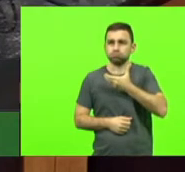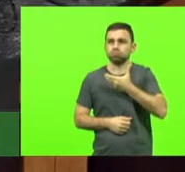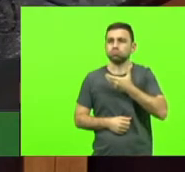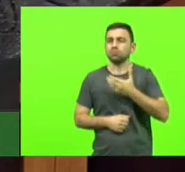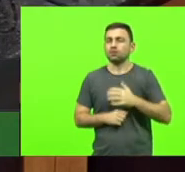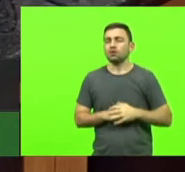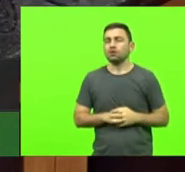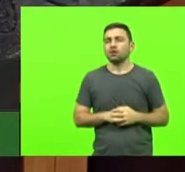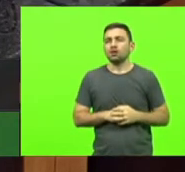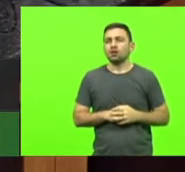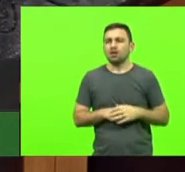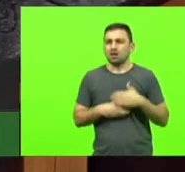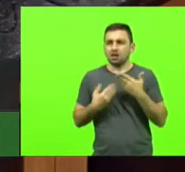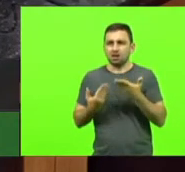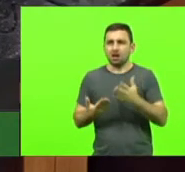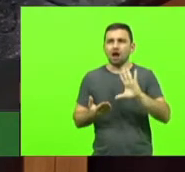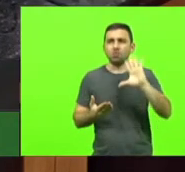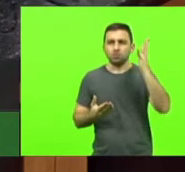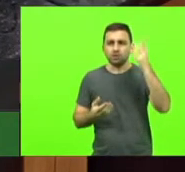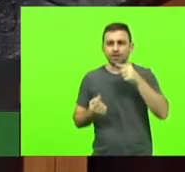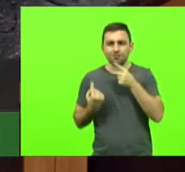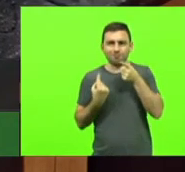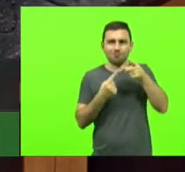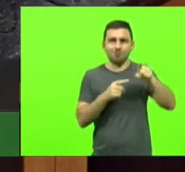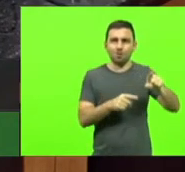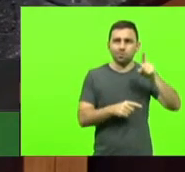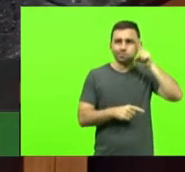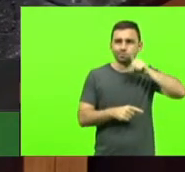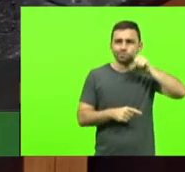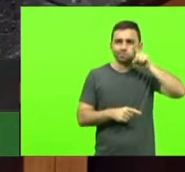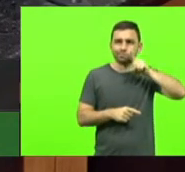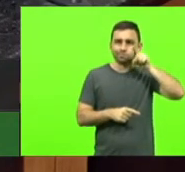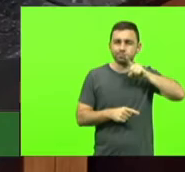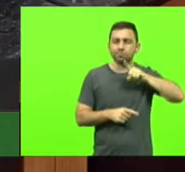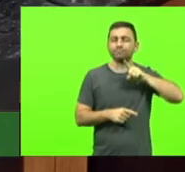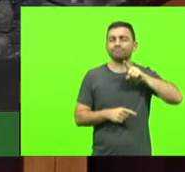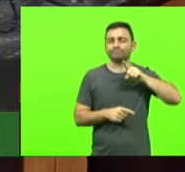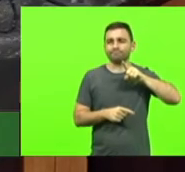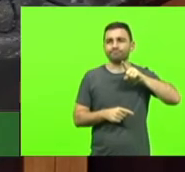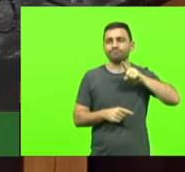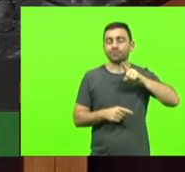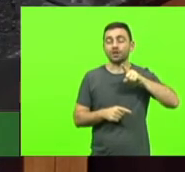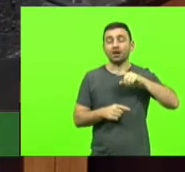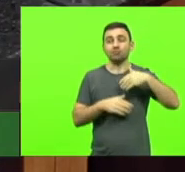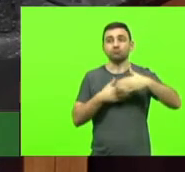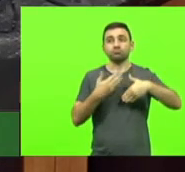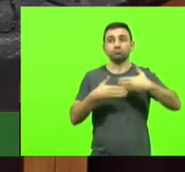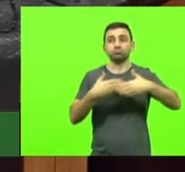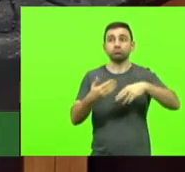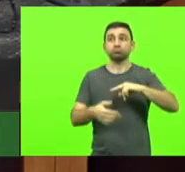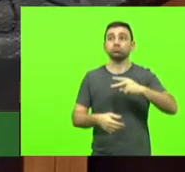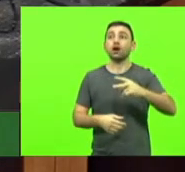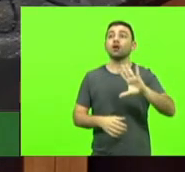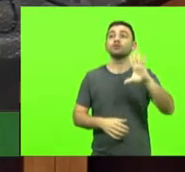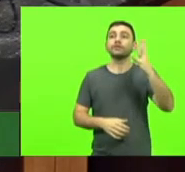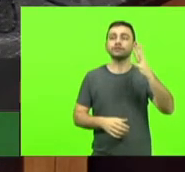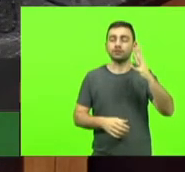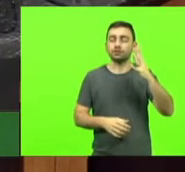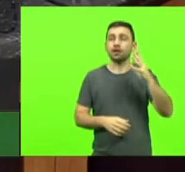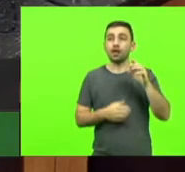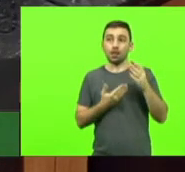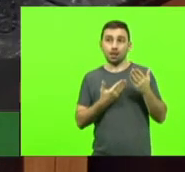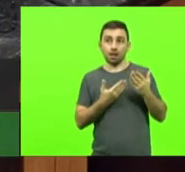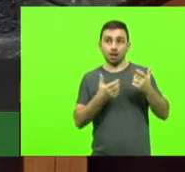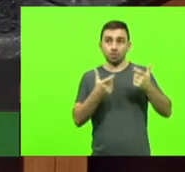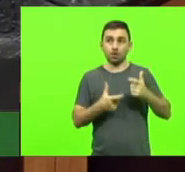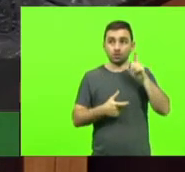pelos atentados de 11 de setembro em Nova York. Por consequência disso, os Estados Unidos se juntam à Aliança do